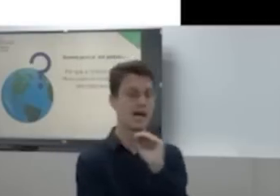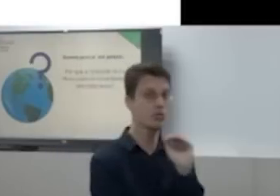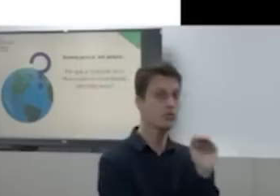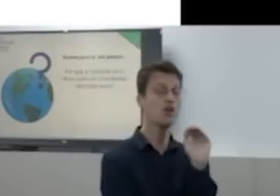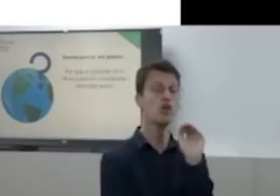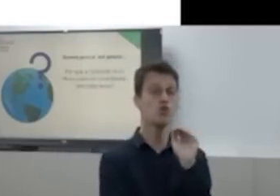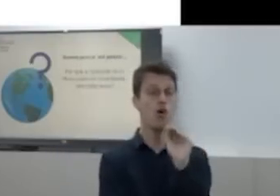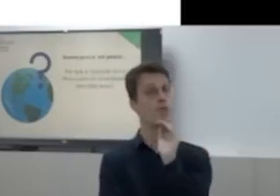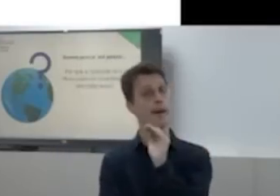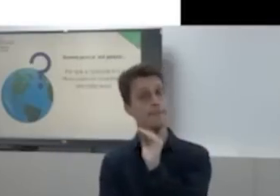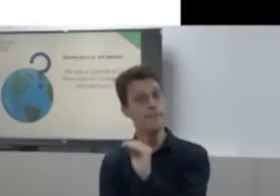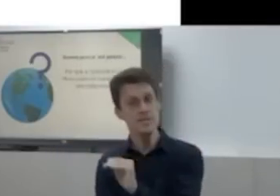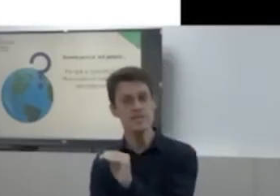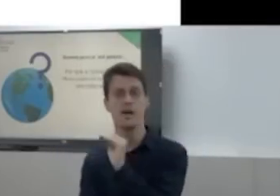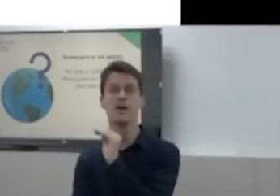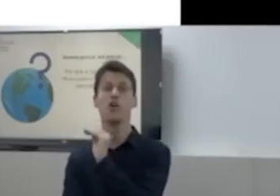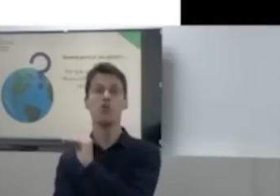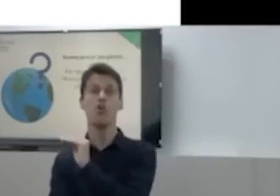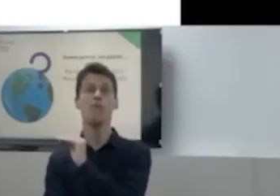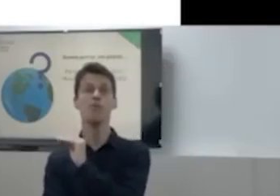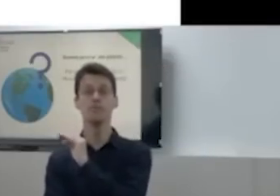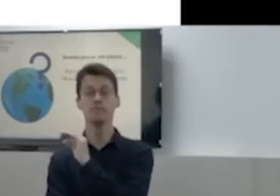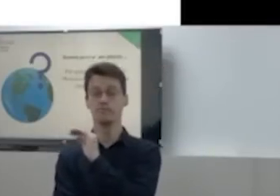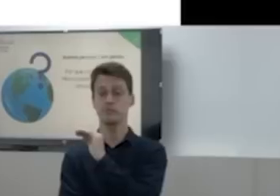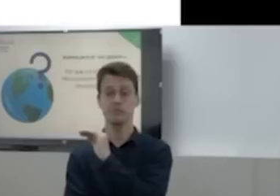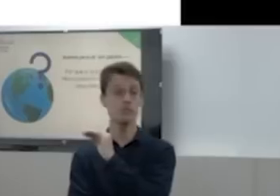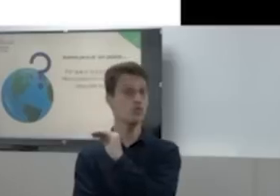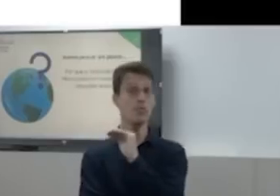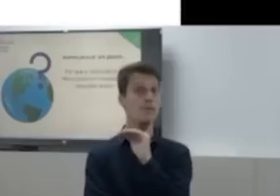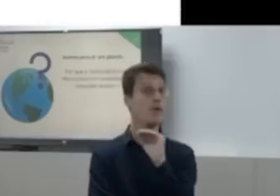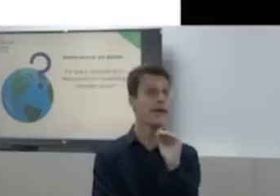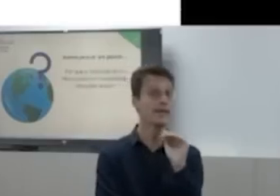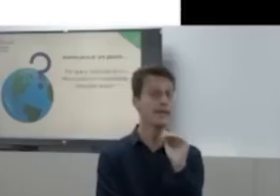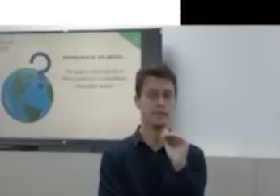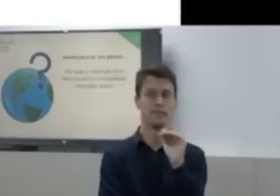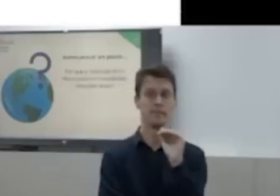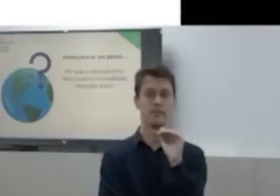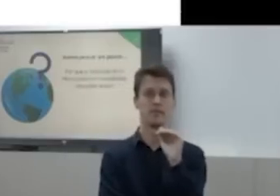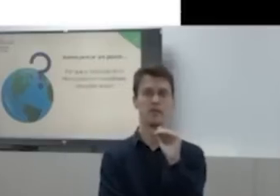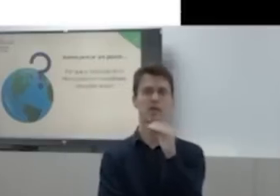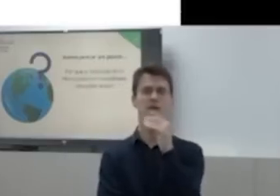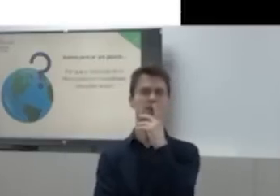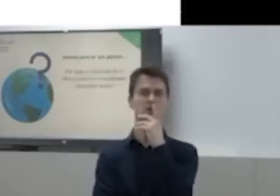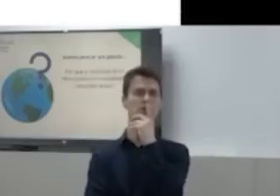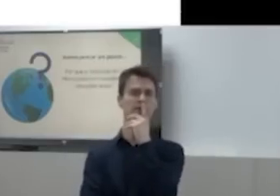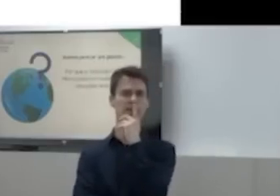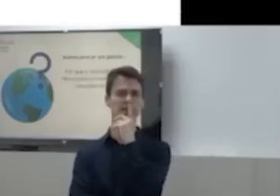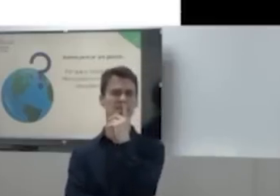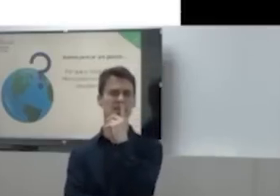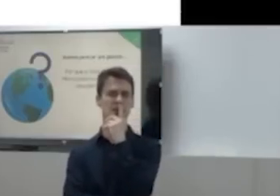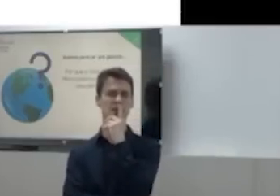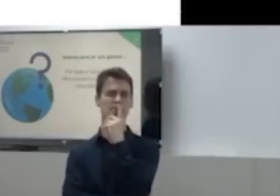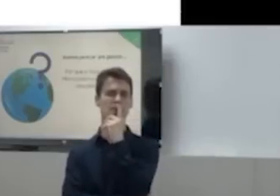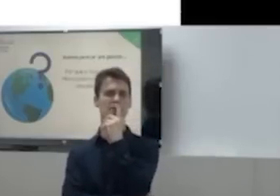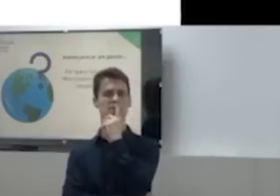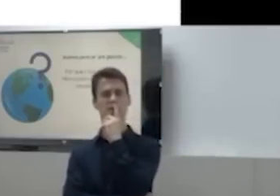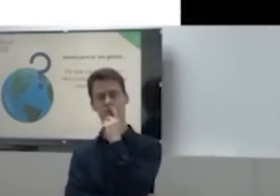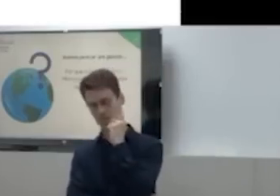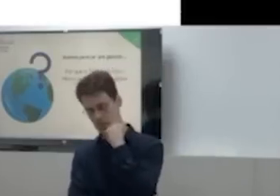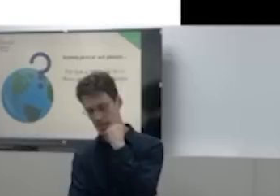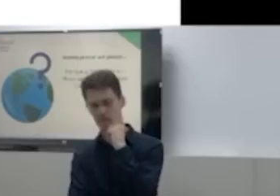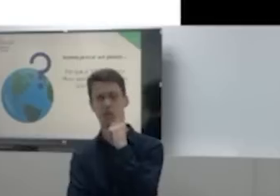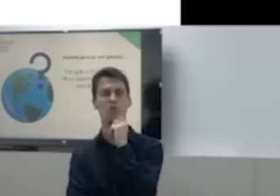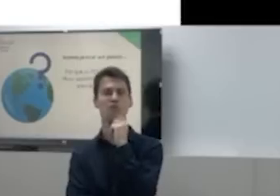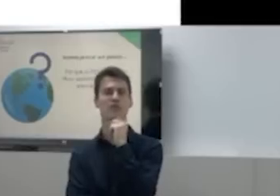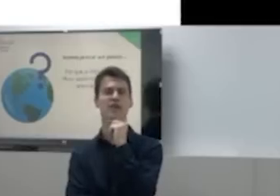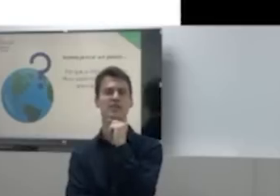planeta é chato como uma pizza, como uma moeda. Então, por que essa teoria pode